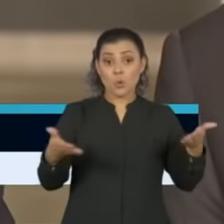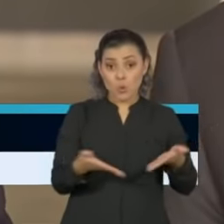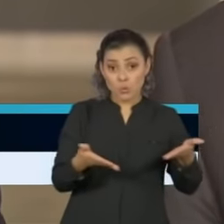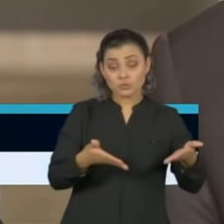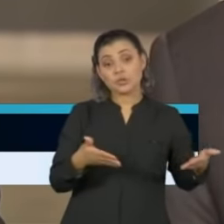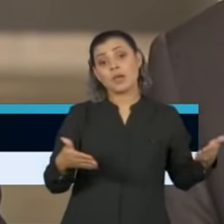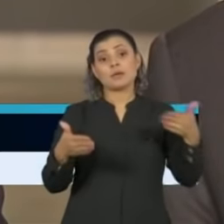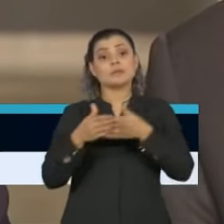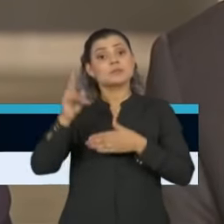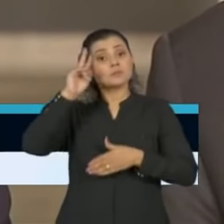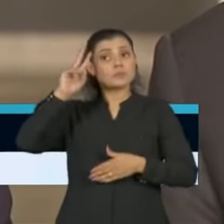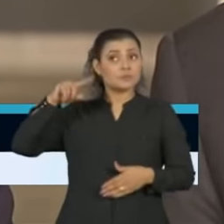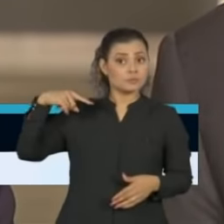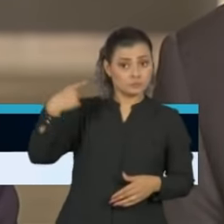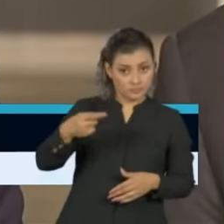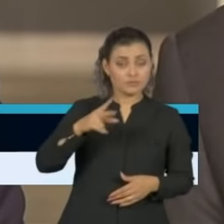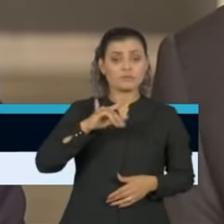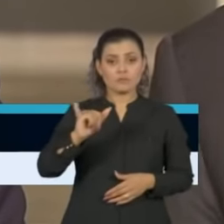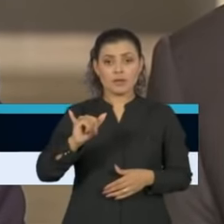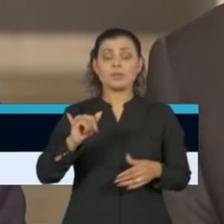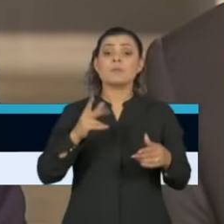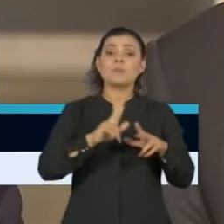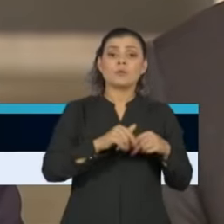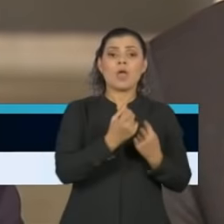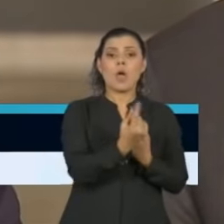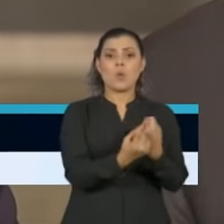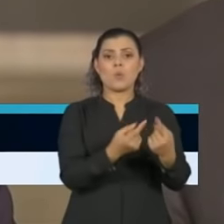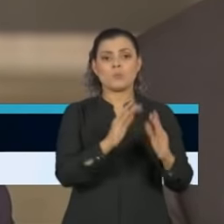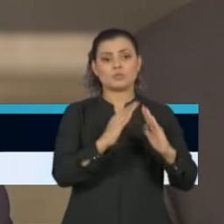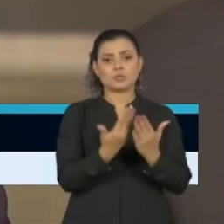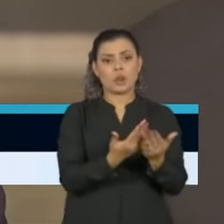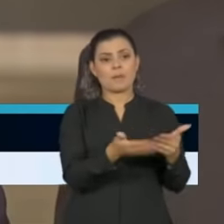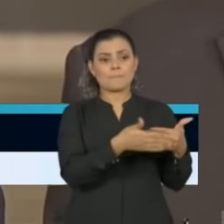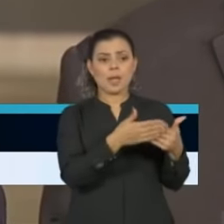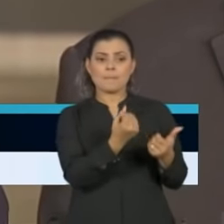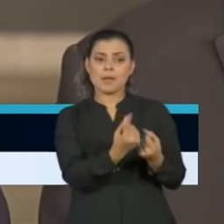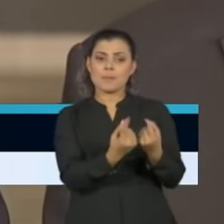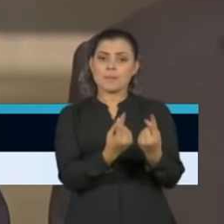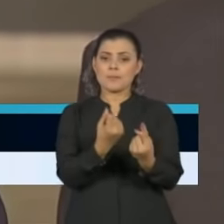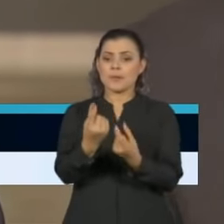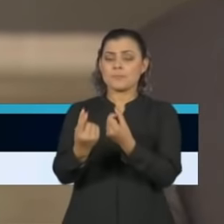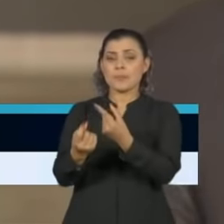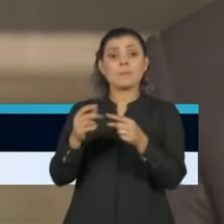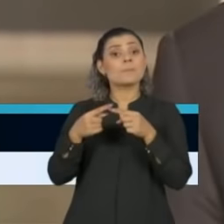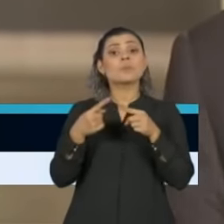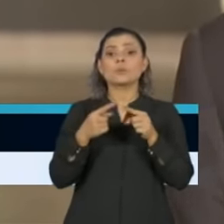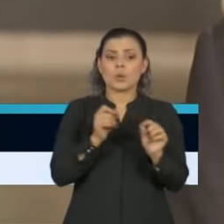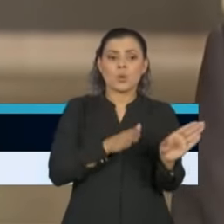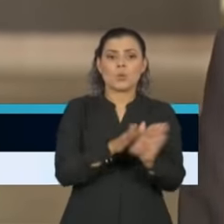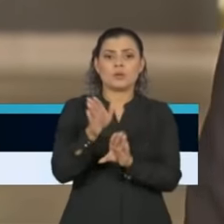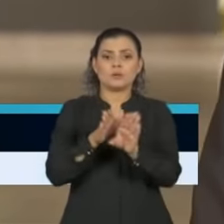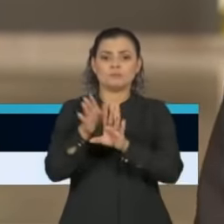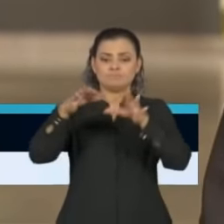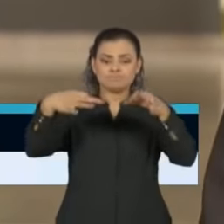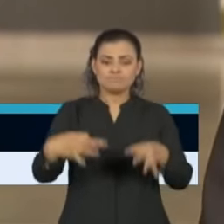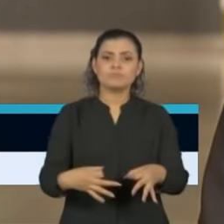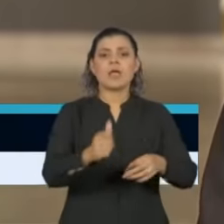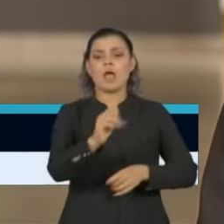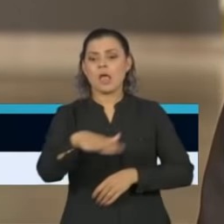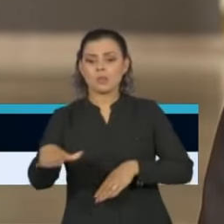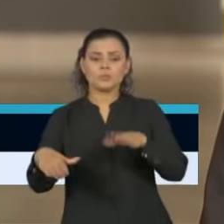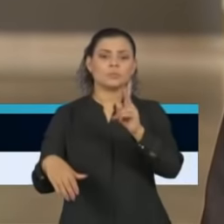a próxima segunda-feira. Essa gradualização é necessária para permitir a orientação correta de